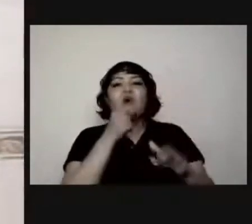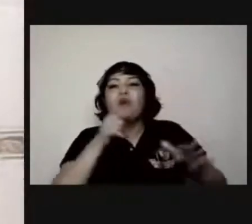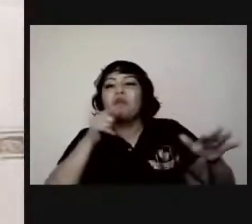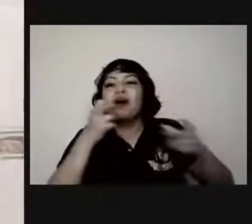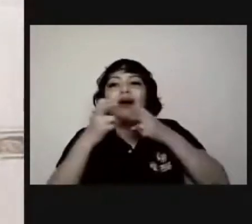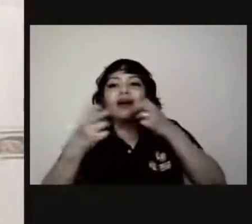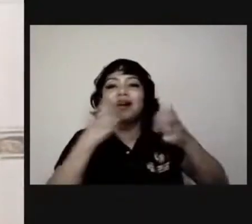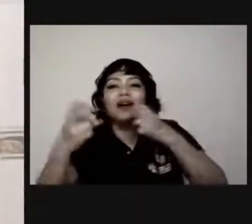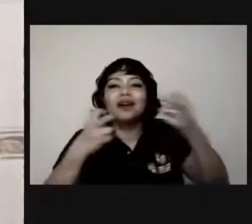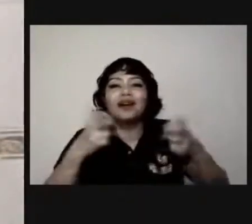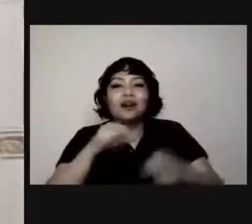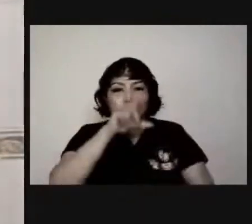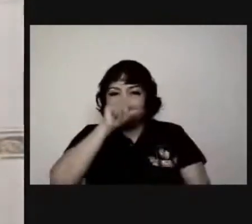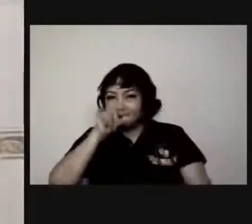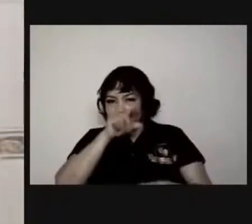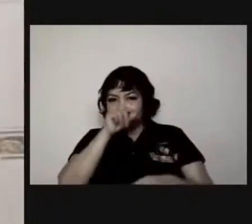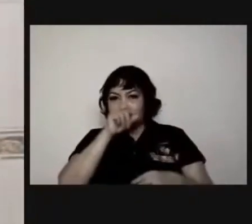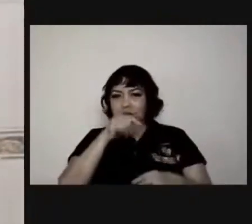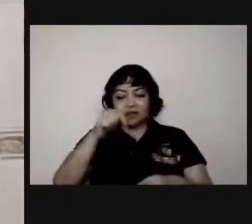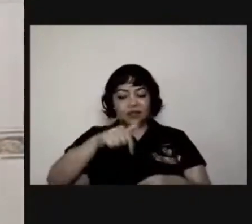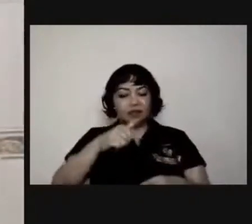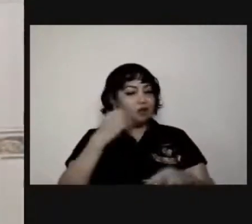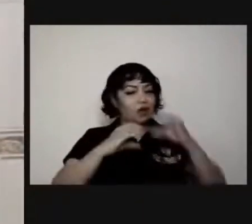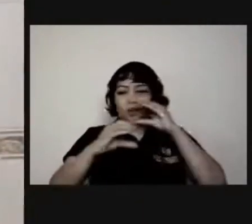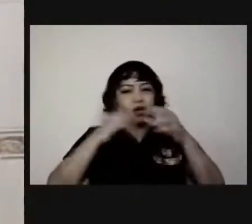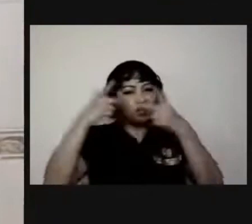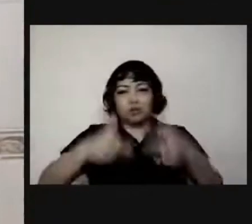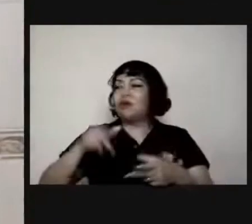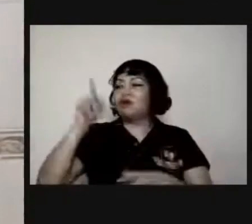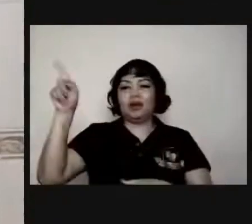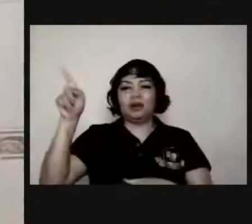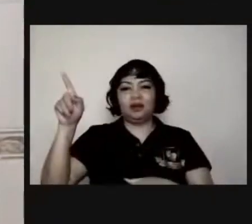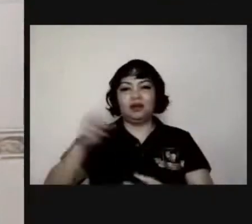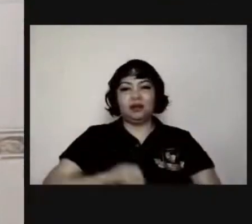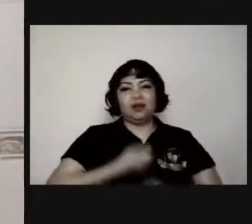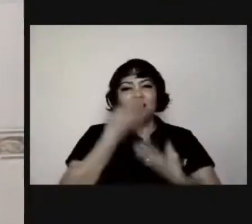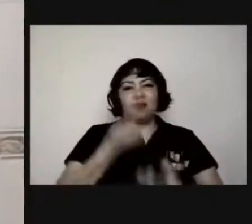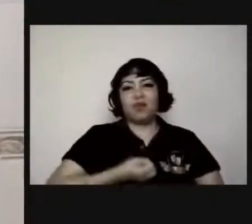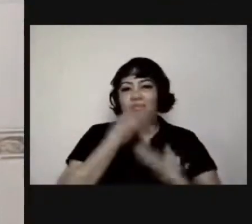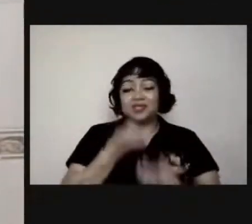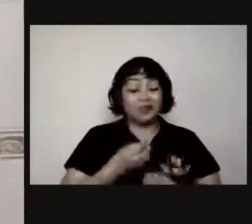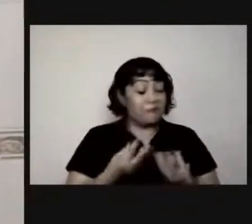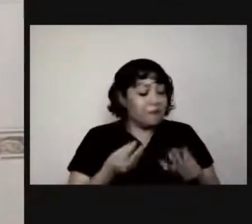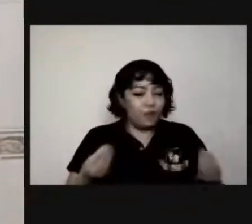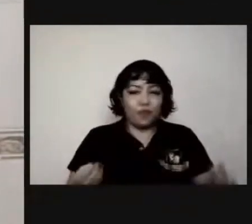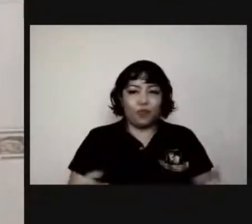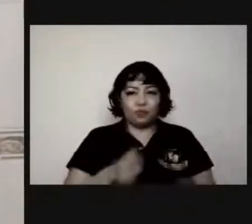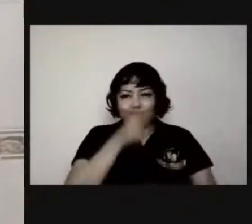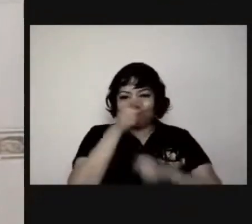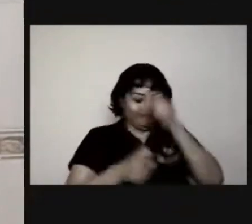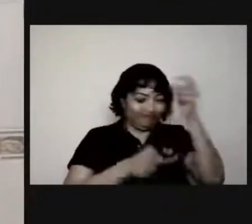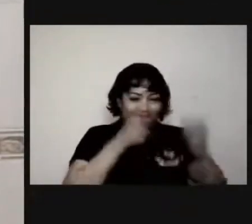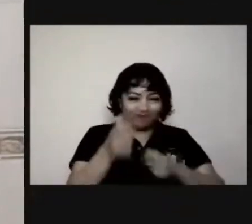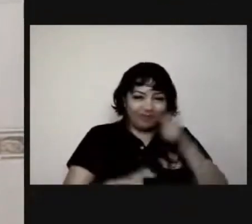passarinhos daqui não cantam como os de lá. Então, essa poesia é muito crítica, muito interessante, só a primeira